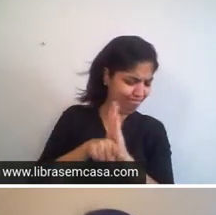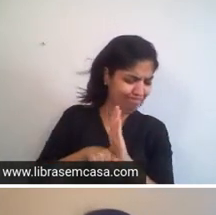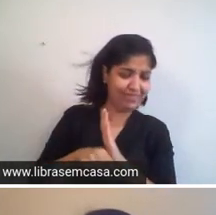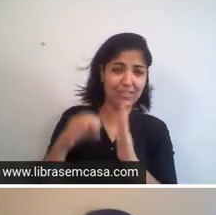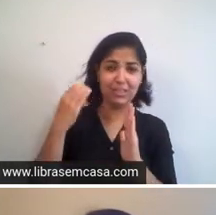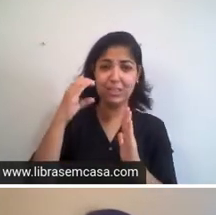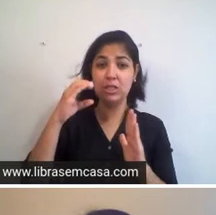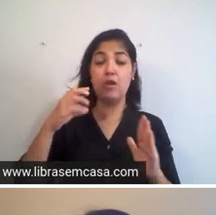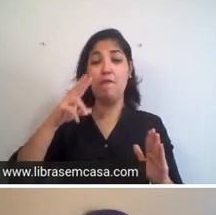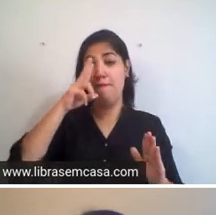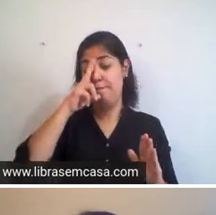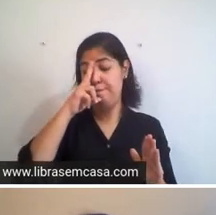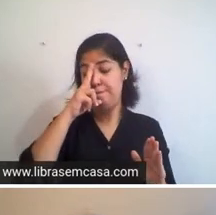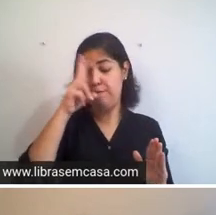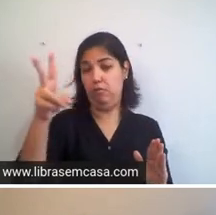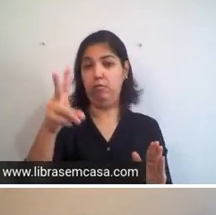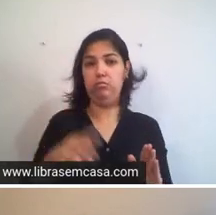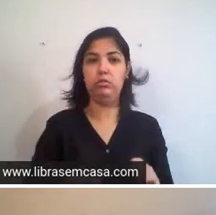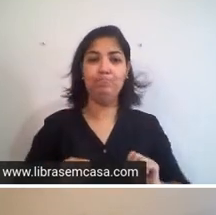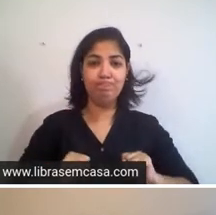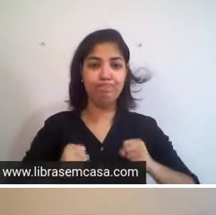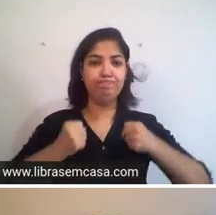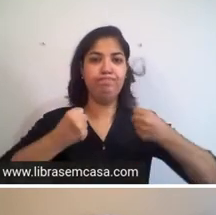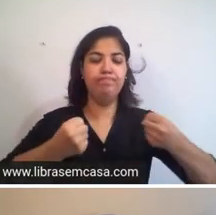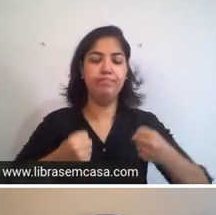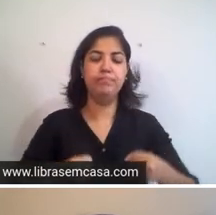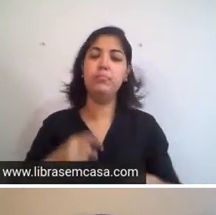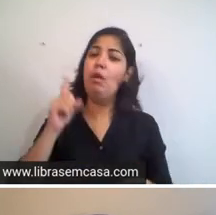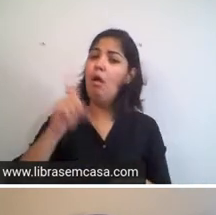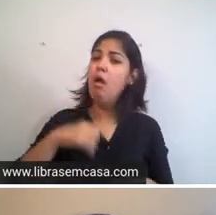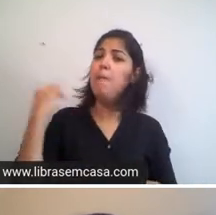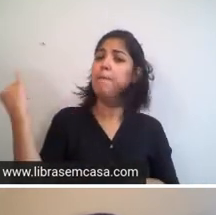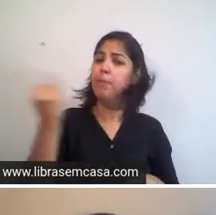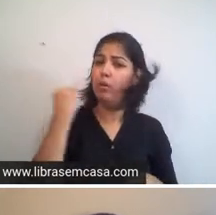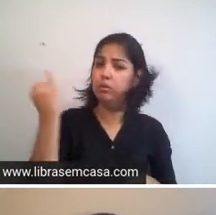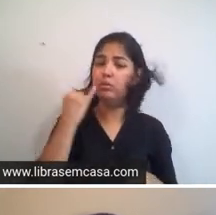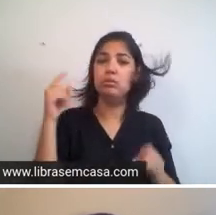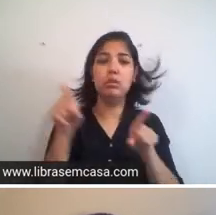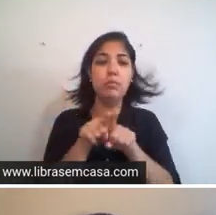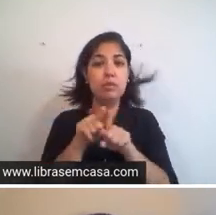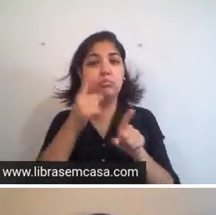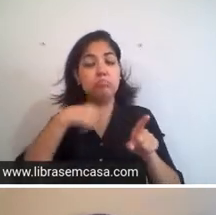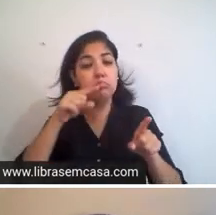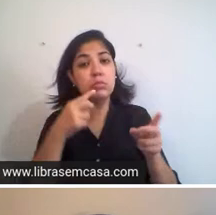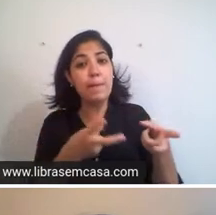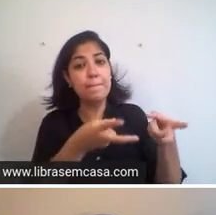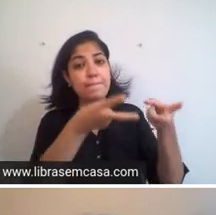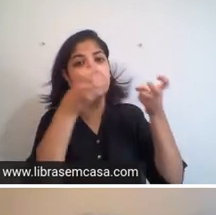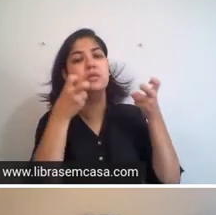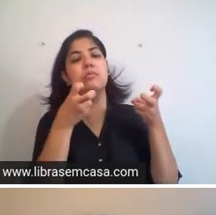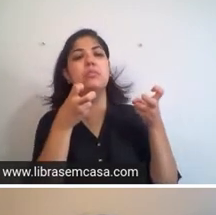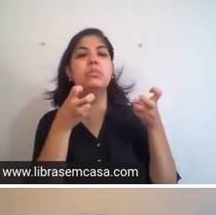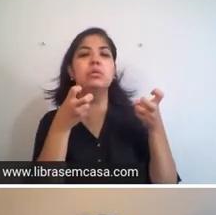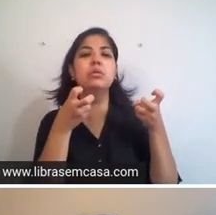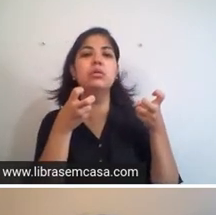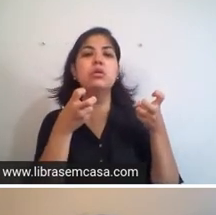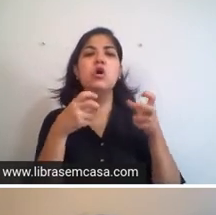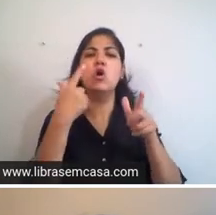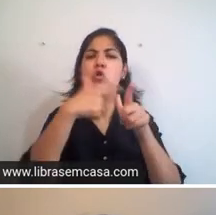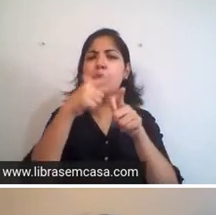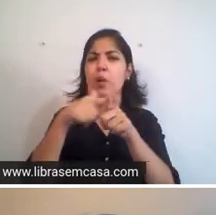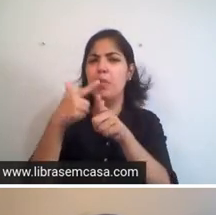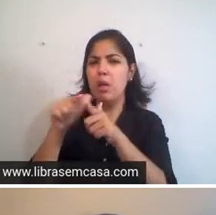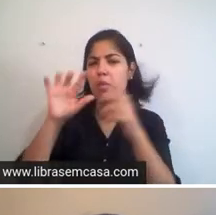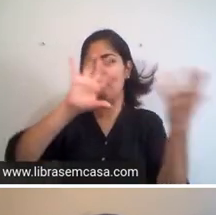né? Agora, é importante também a gente perceber que o problema das mudanças